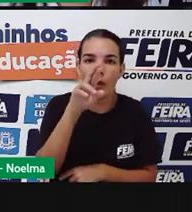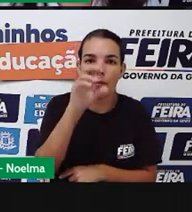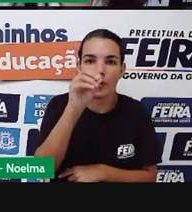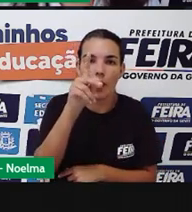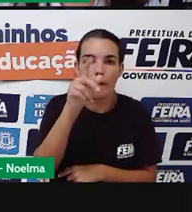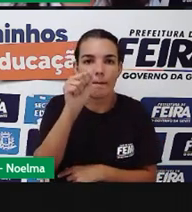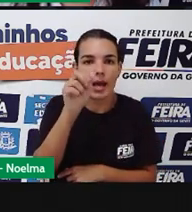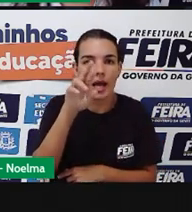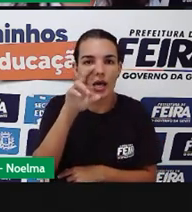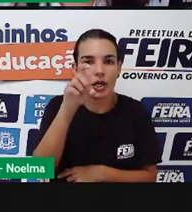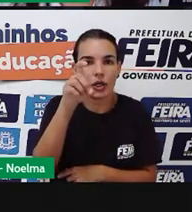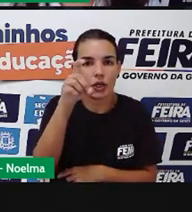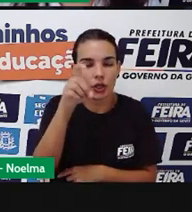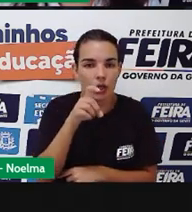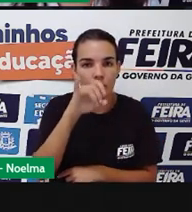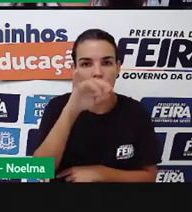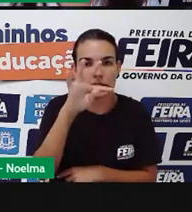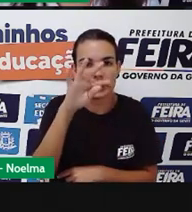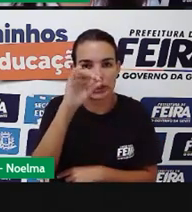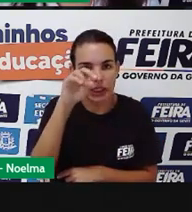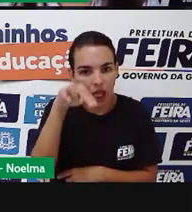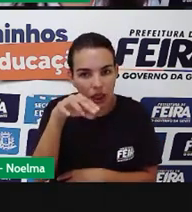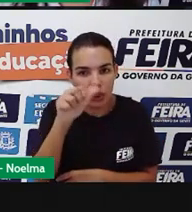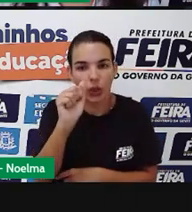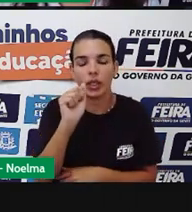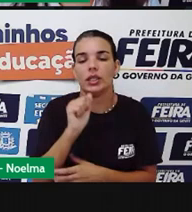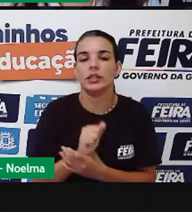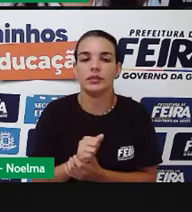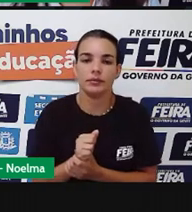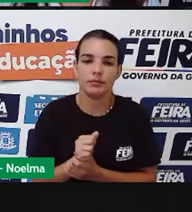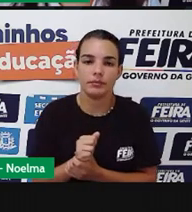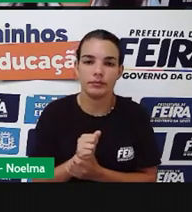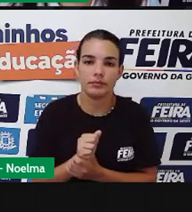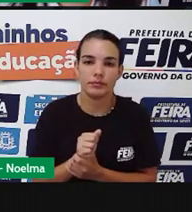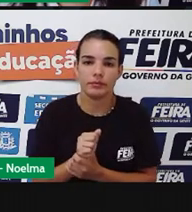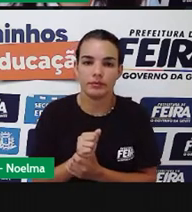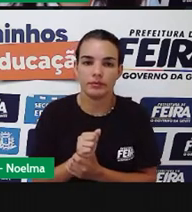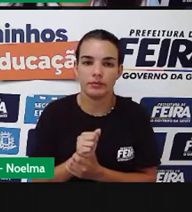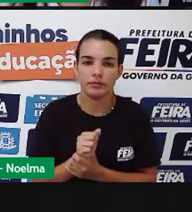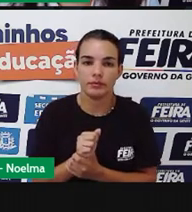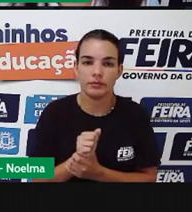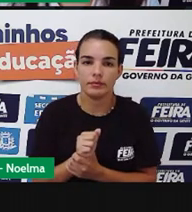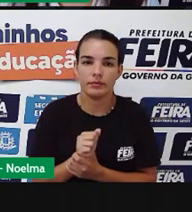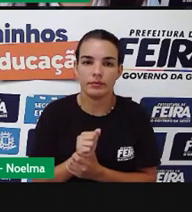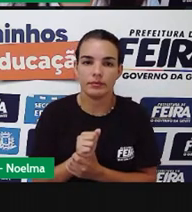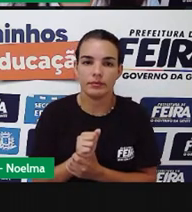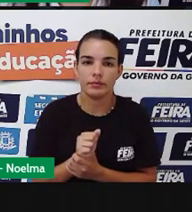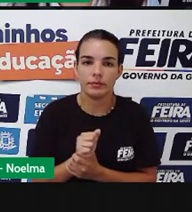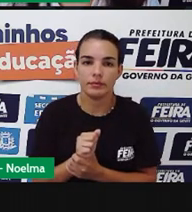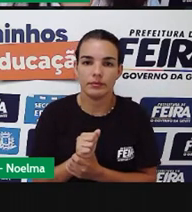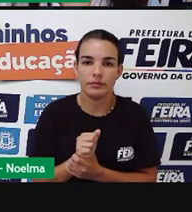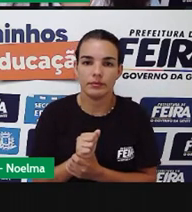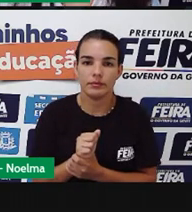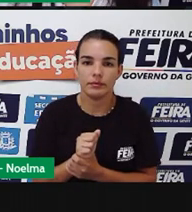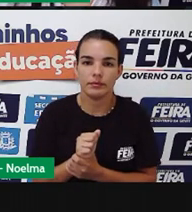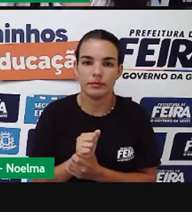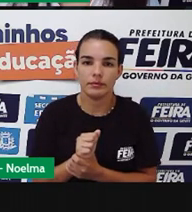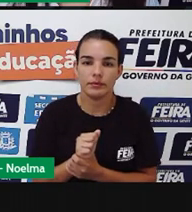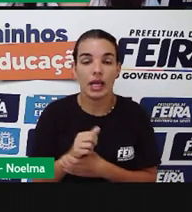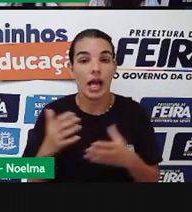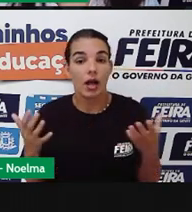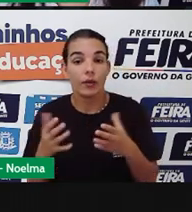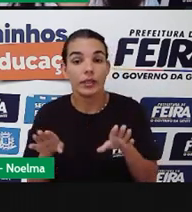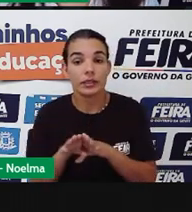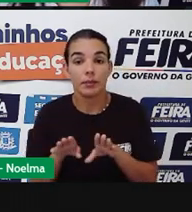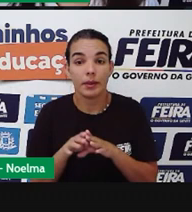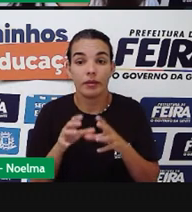sílaba tônica sendo a antepenúltima, então se trata de uma palavra proparoxítona. Vamos falar